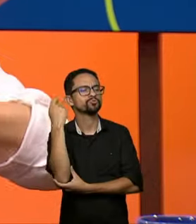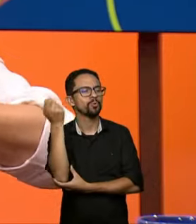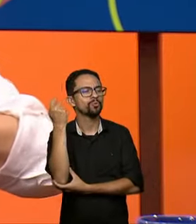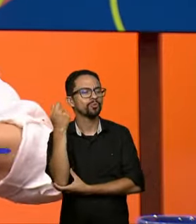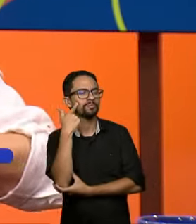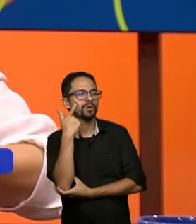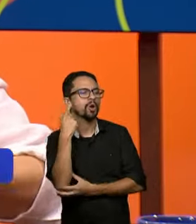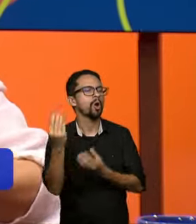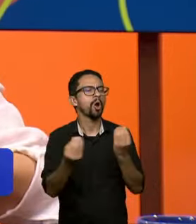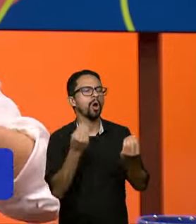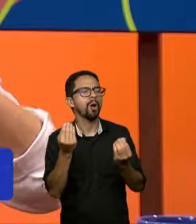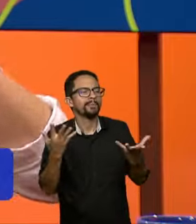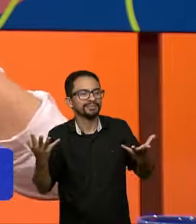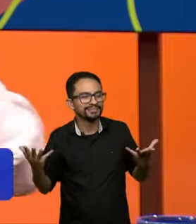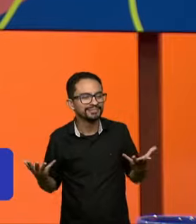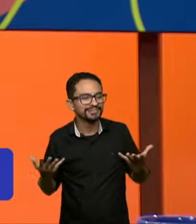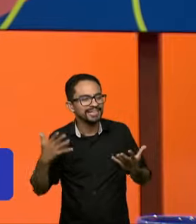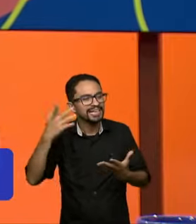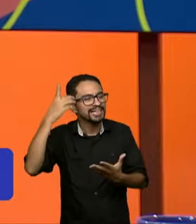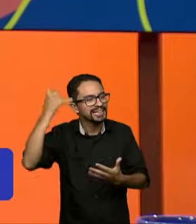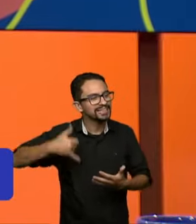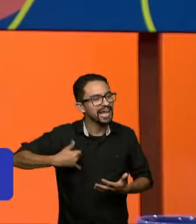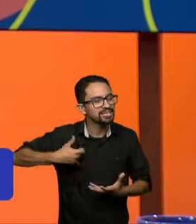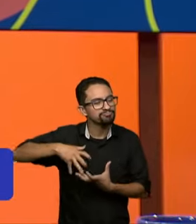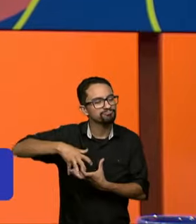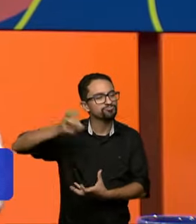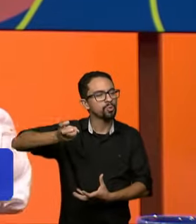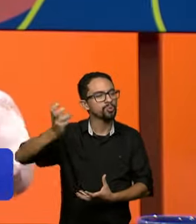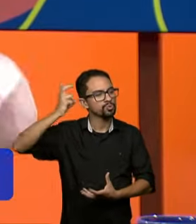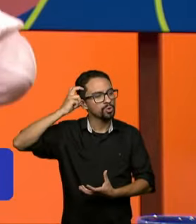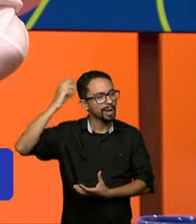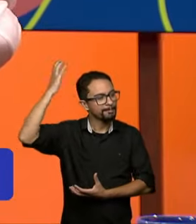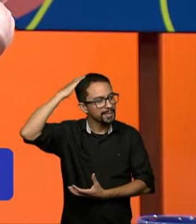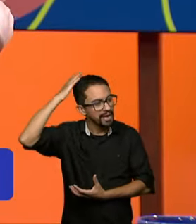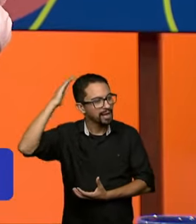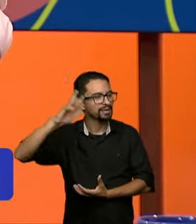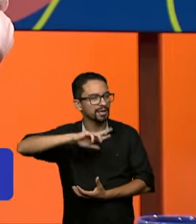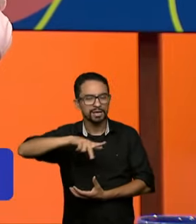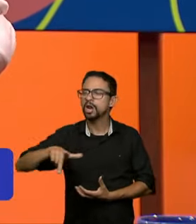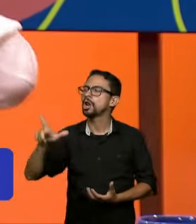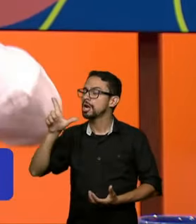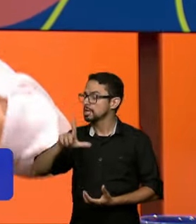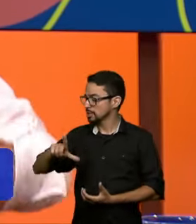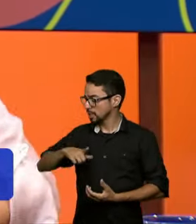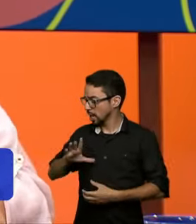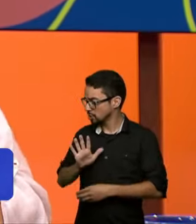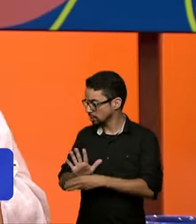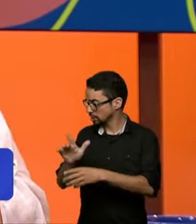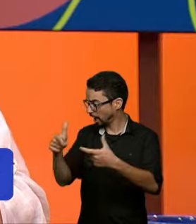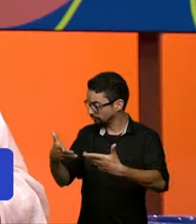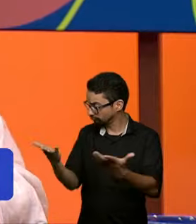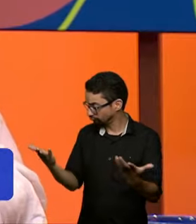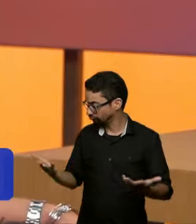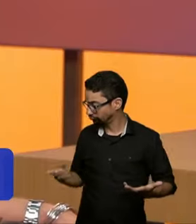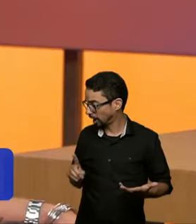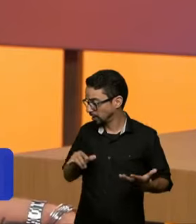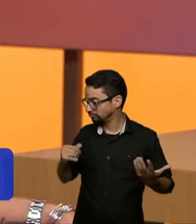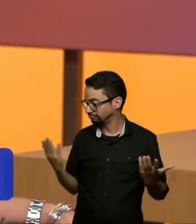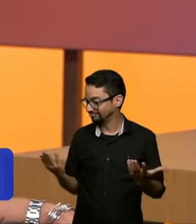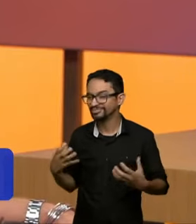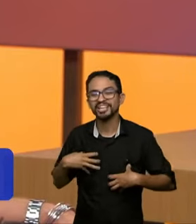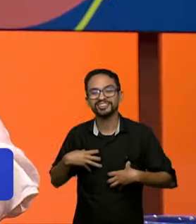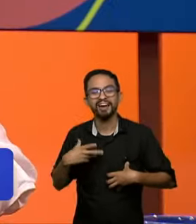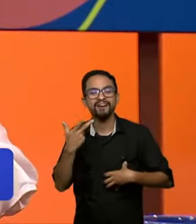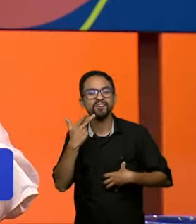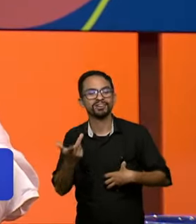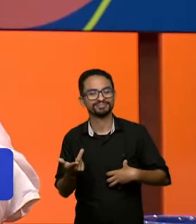que é a personalidade, como é que é culturalmente, assim. Ele falou, é claro que eu te ajudo daí. Daí, adoro. E